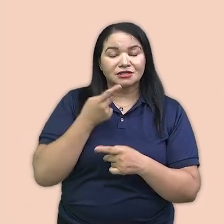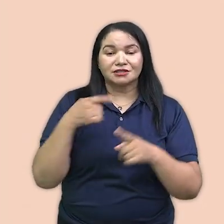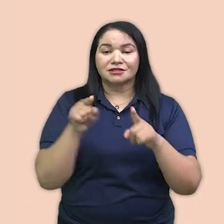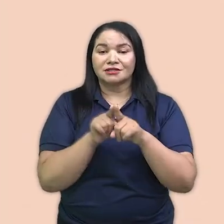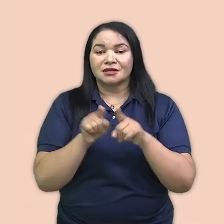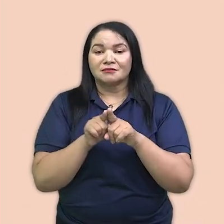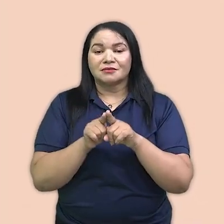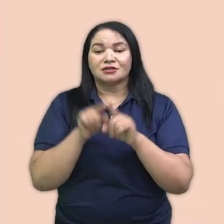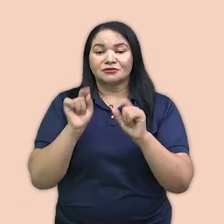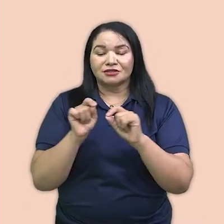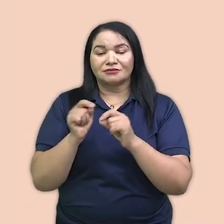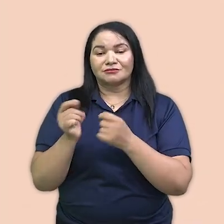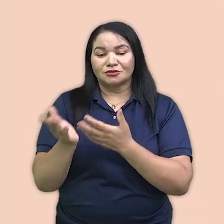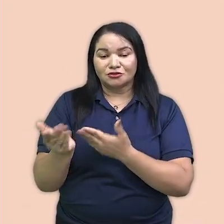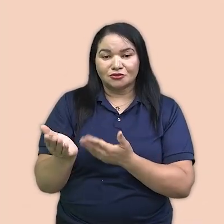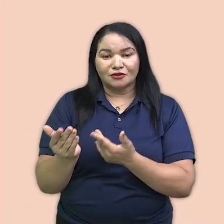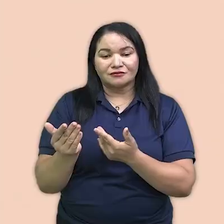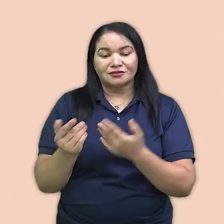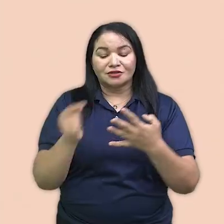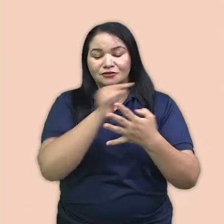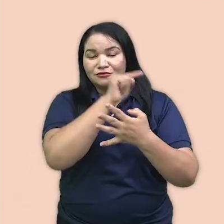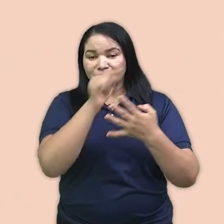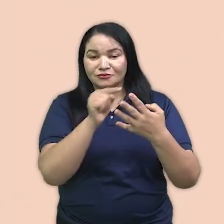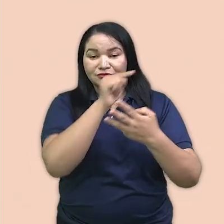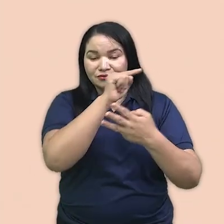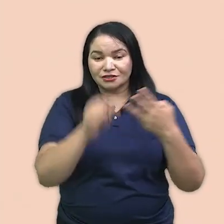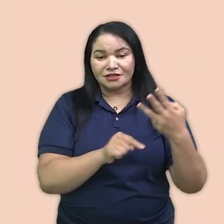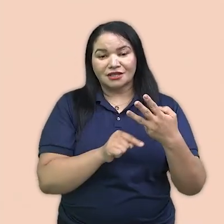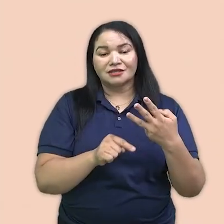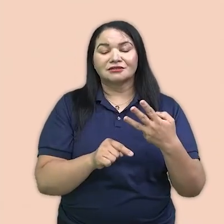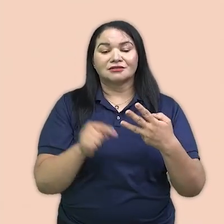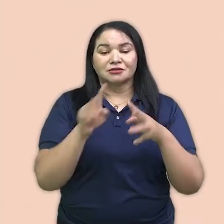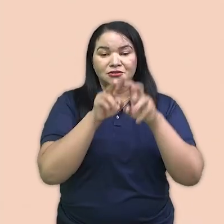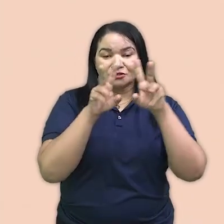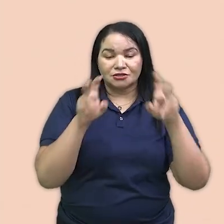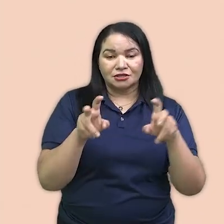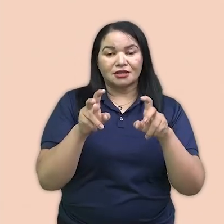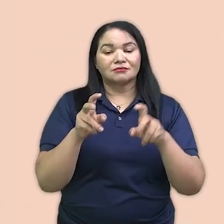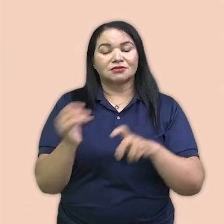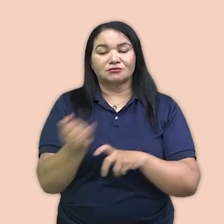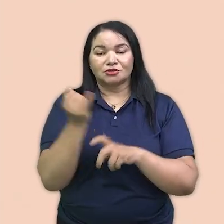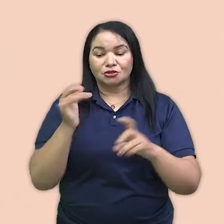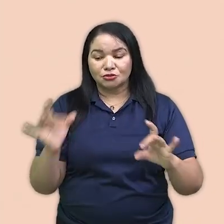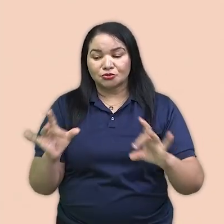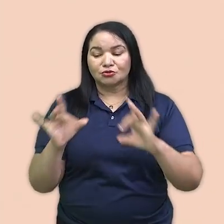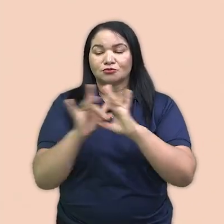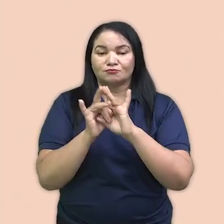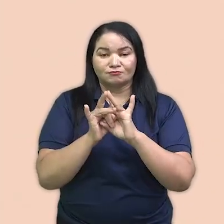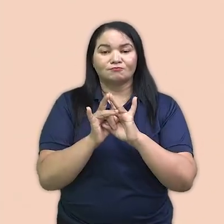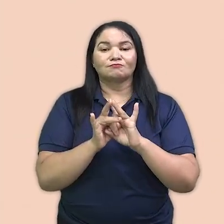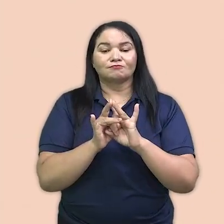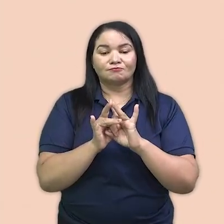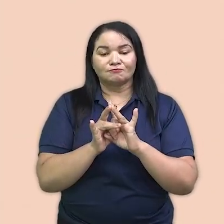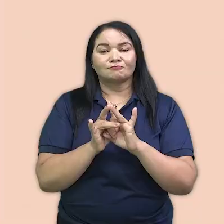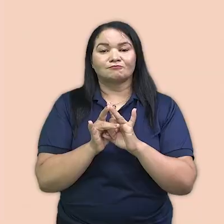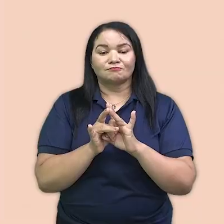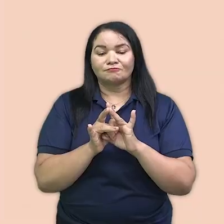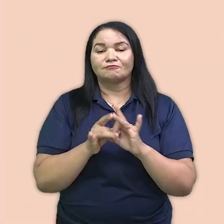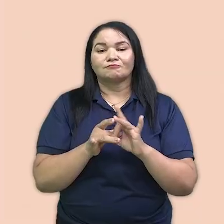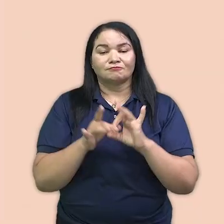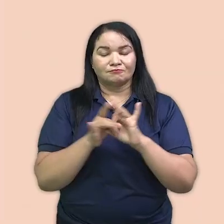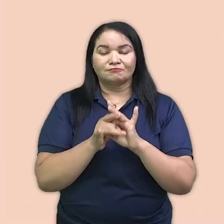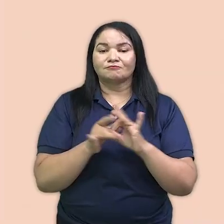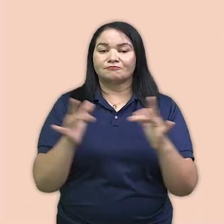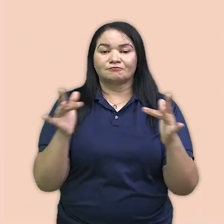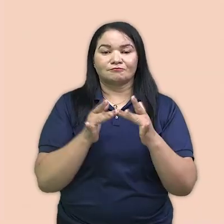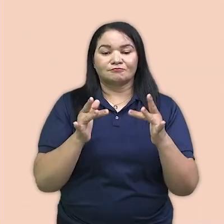política e nós falamos de juventude. Os três assuntos, eles estão extremamente